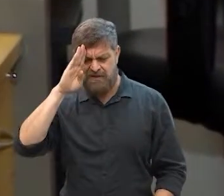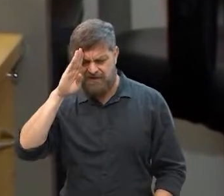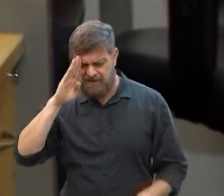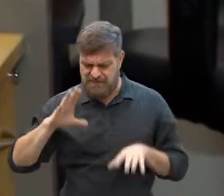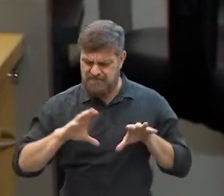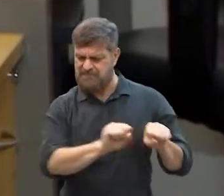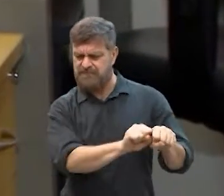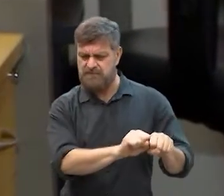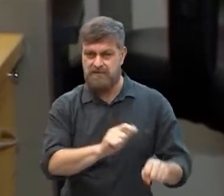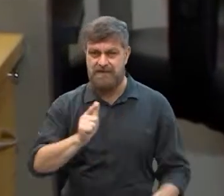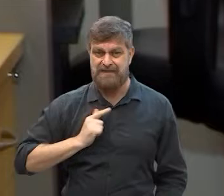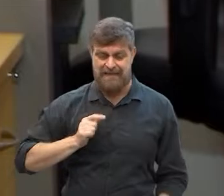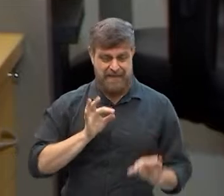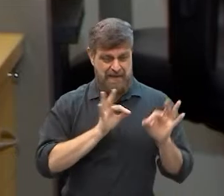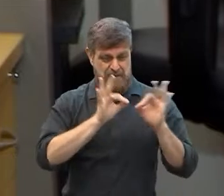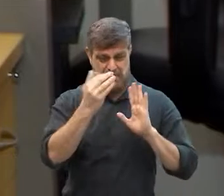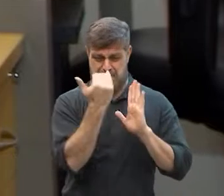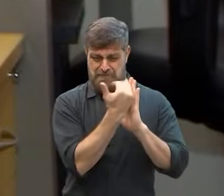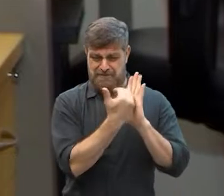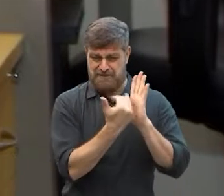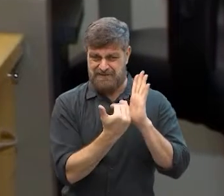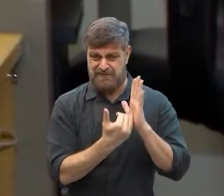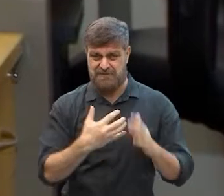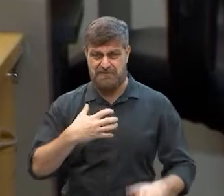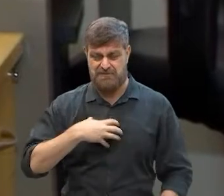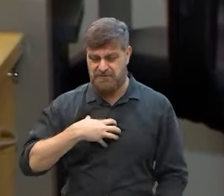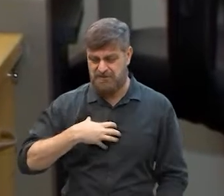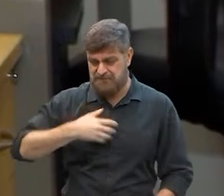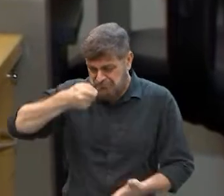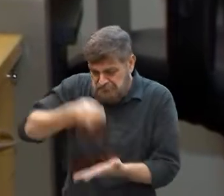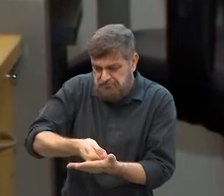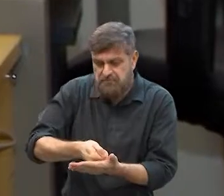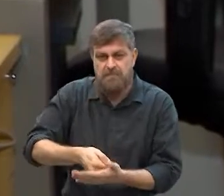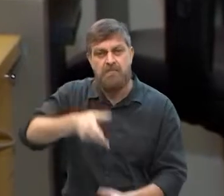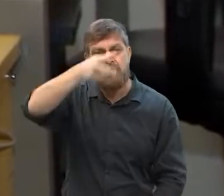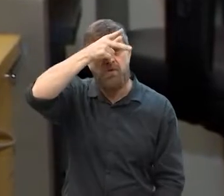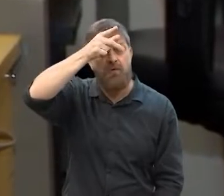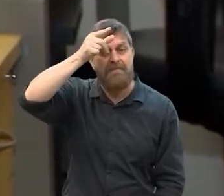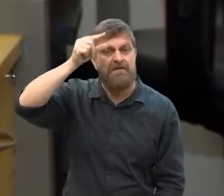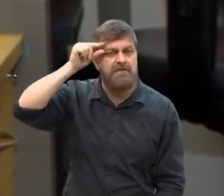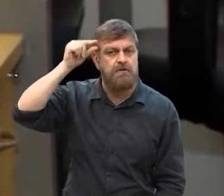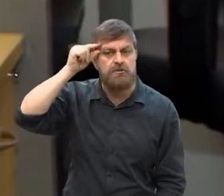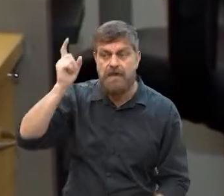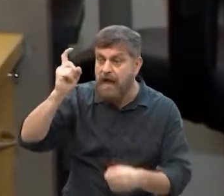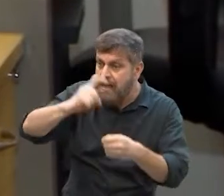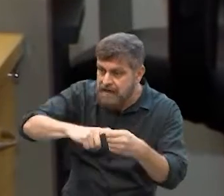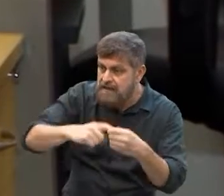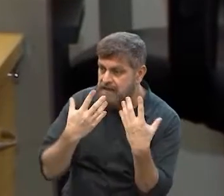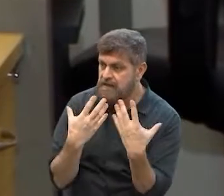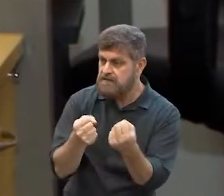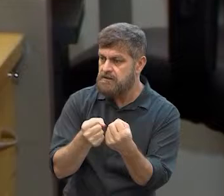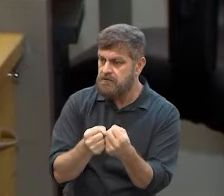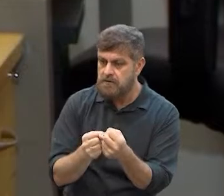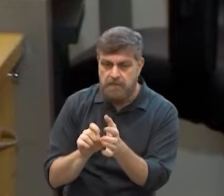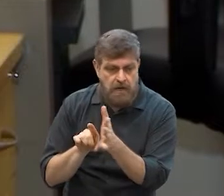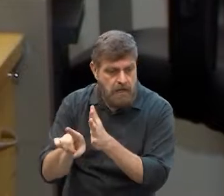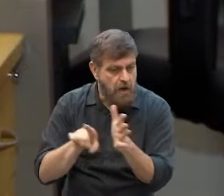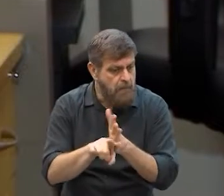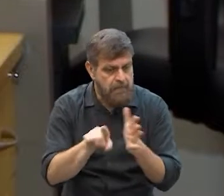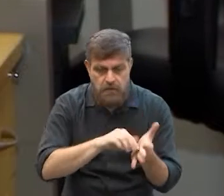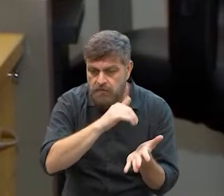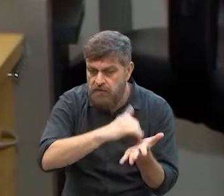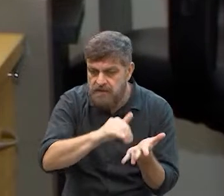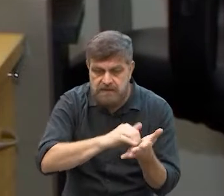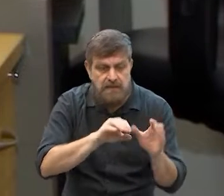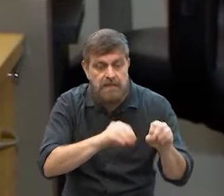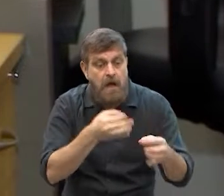muito autoritária, inclusive. O prefeito aderiu ao projeto sem fazer uma consulta à Secretaria